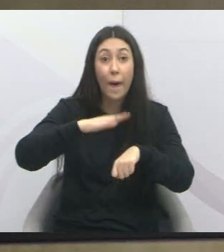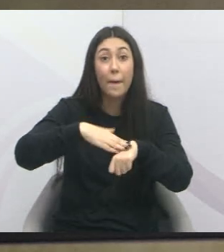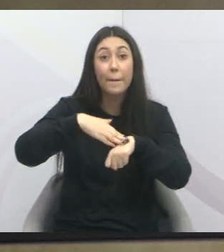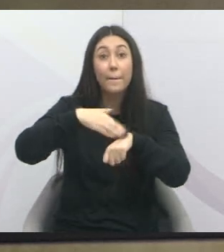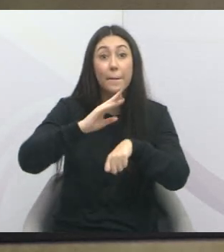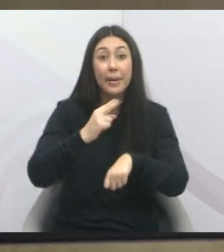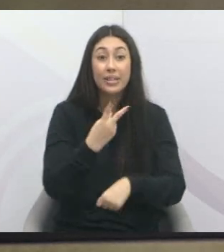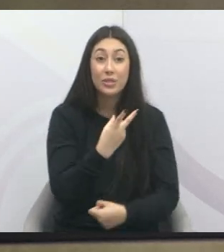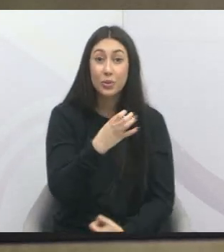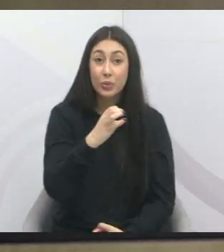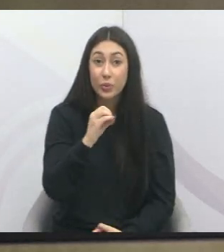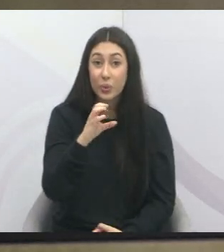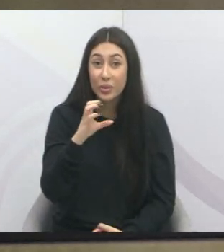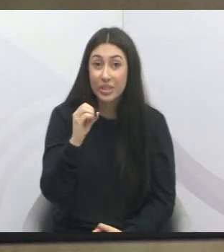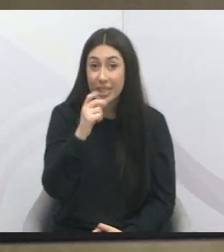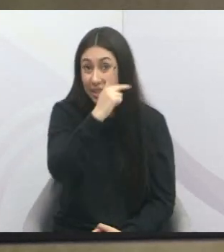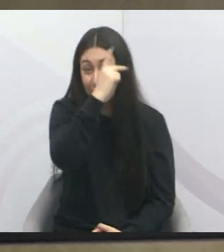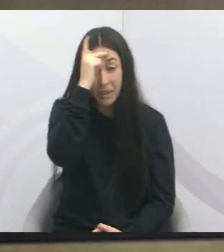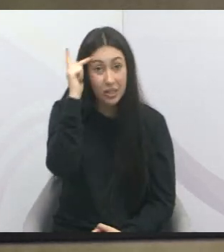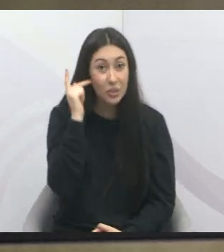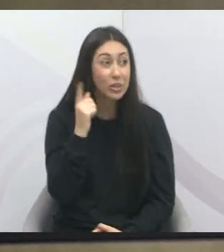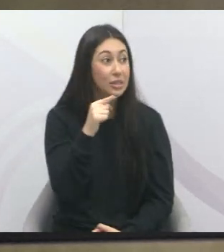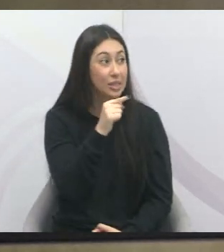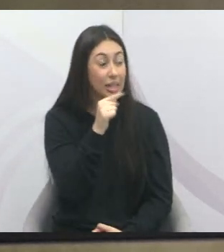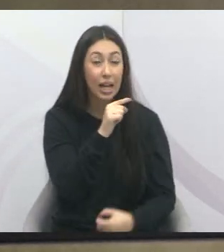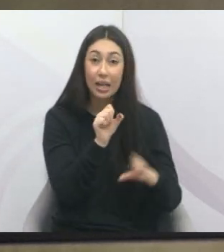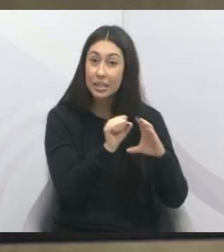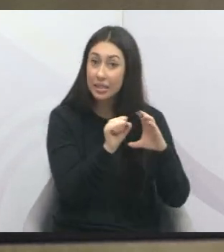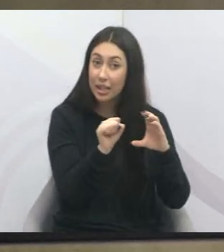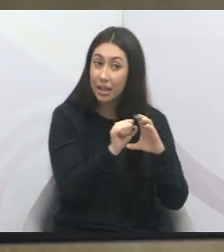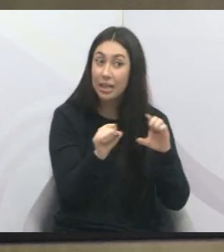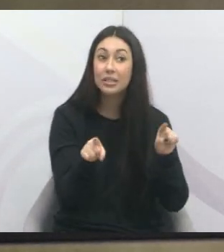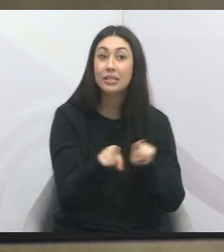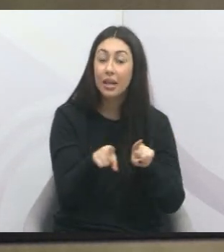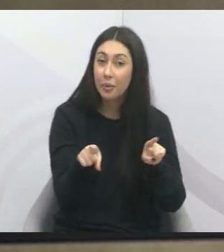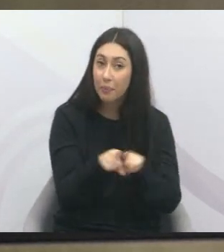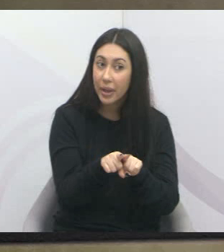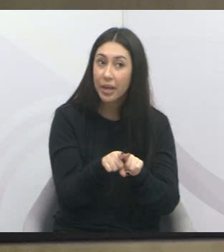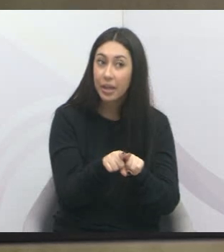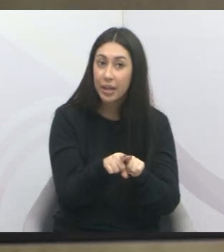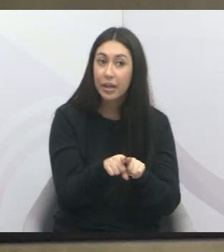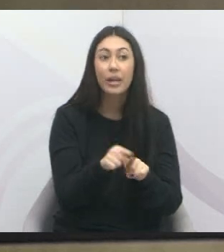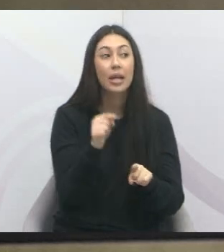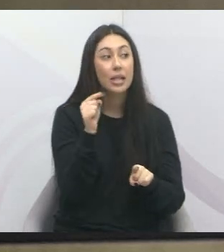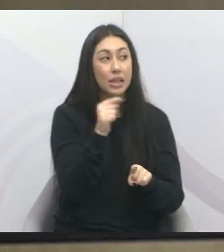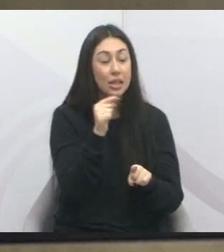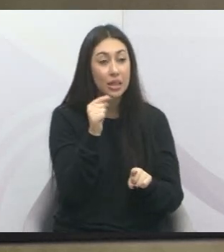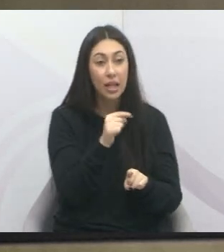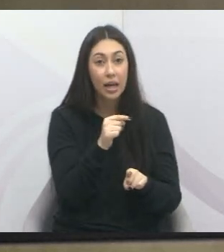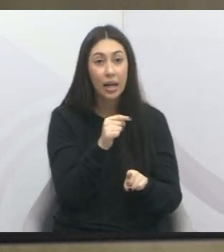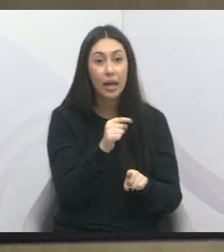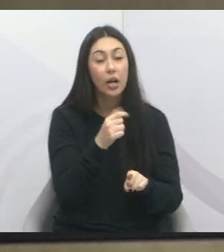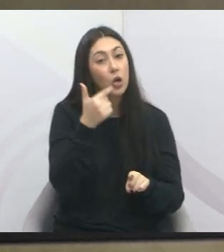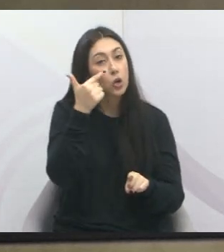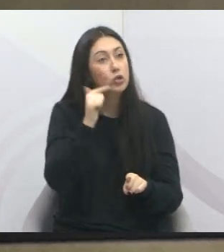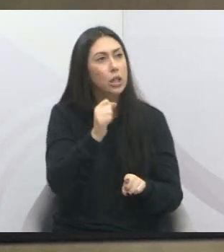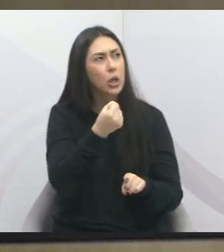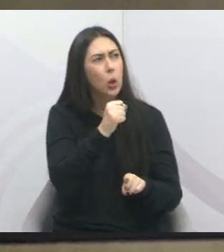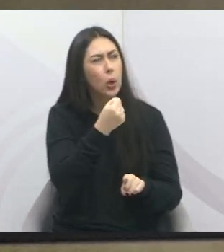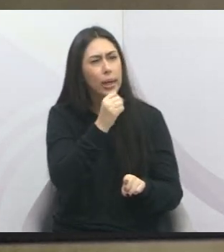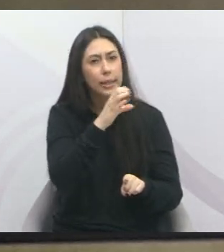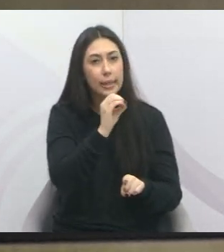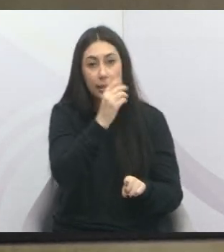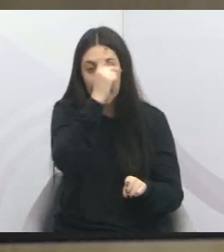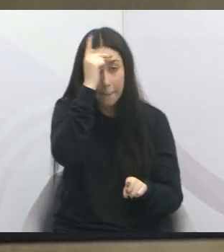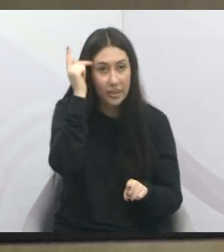os 200 que estão passando lá no pronto atendimento da Santa Casa, que foi dimensionada para atender 80 pacientes, e